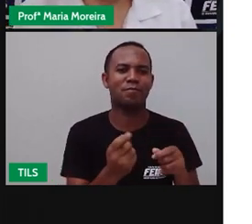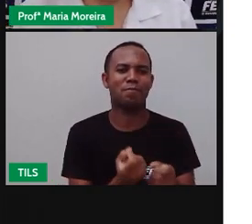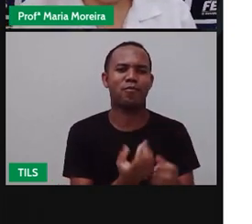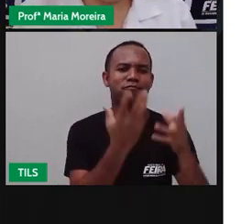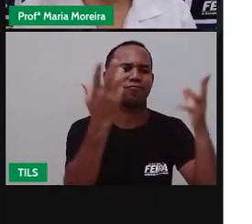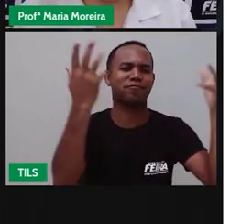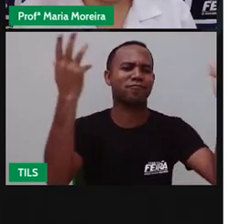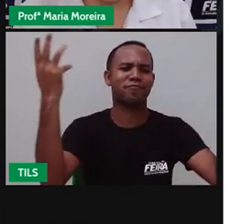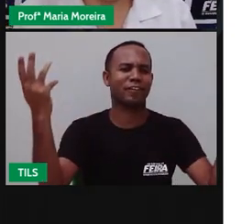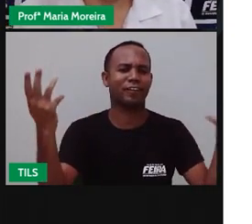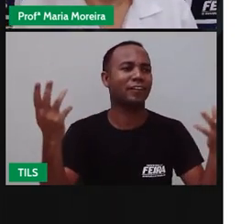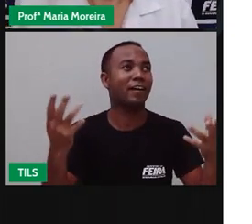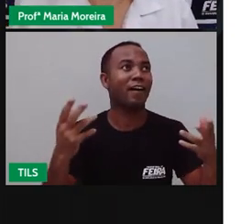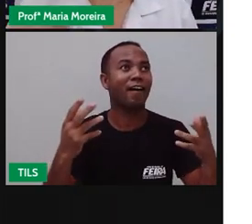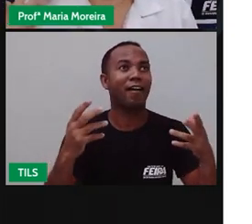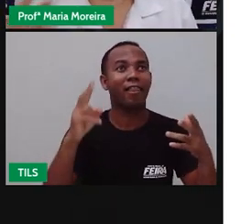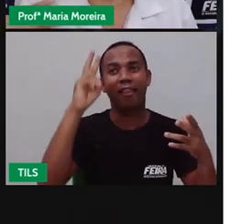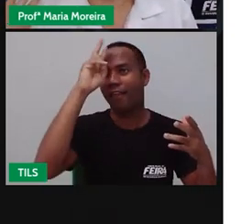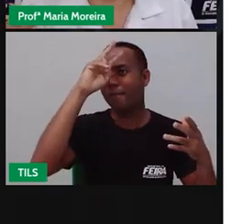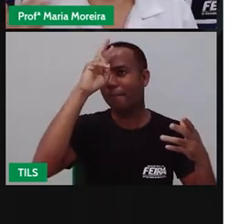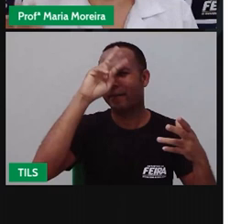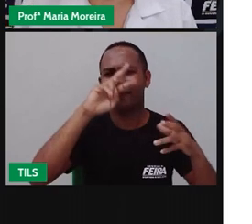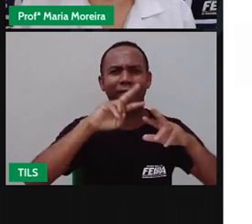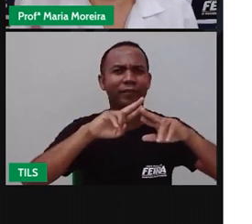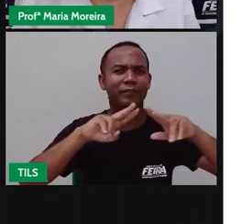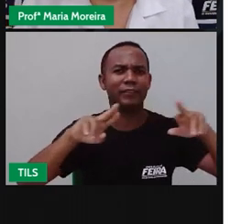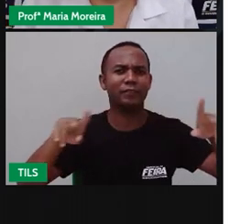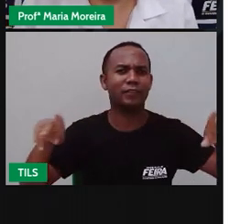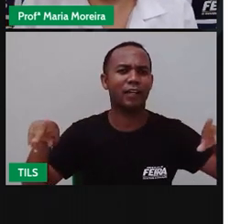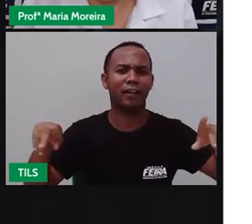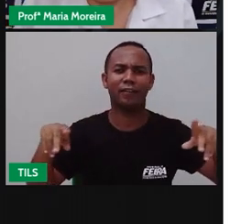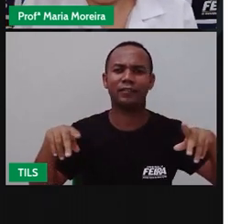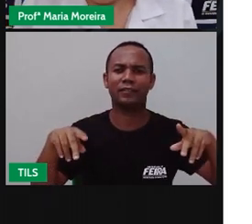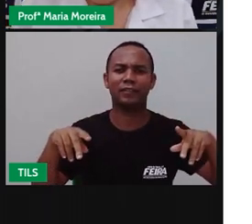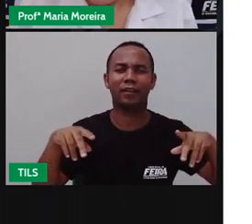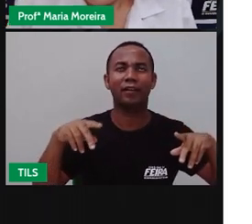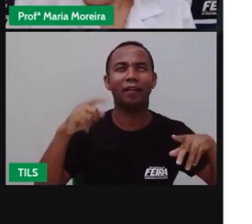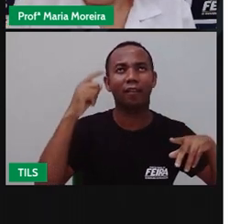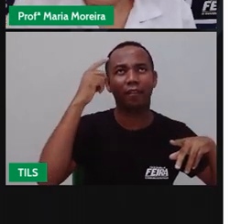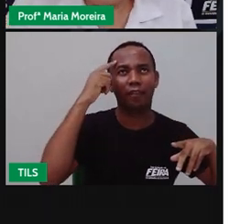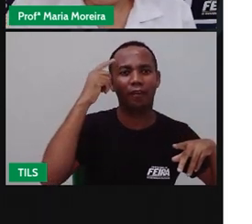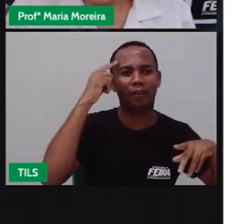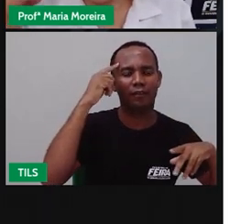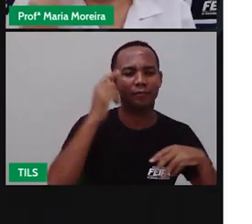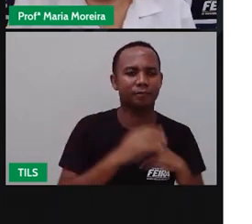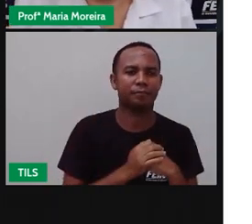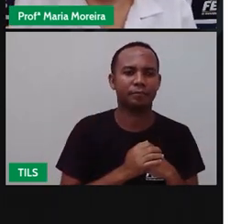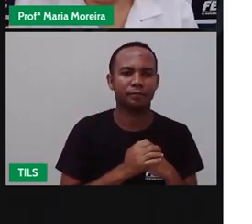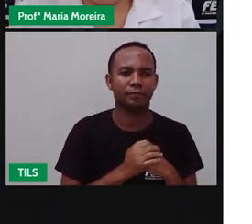barulho dos fogos, não é isso? E tantas outras coisas que remetem àquele momento. A Pró